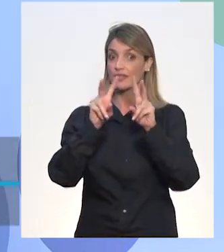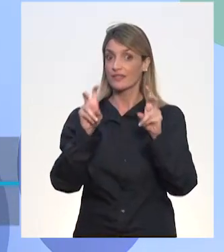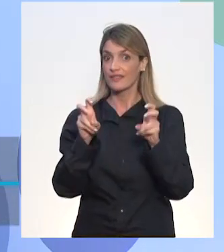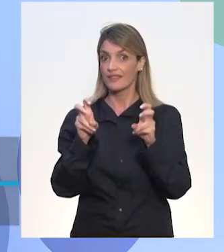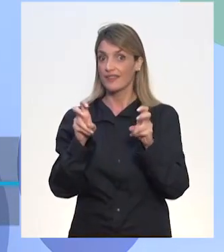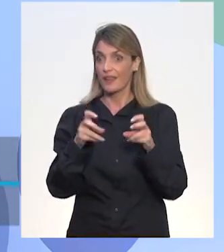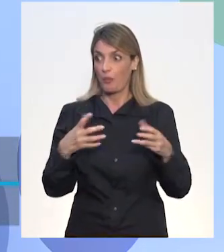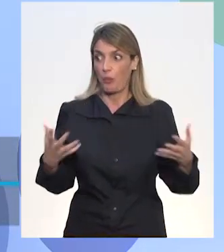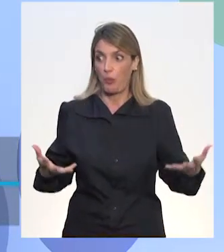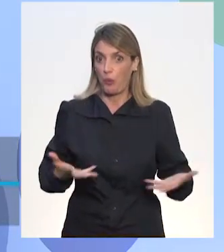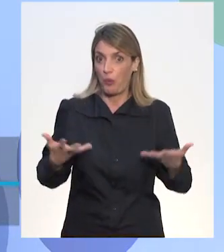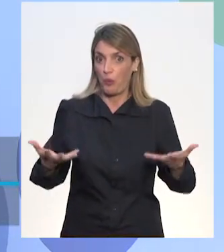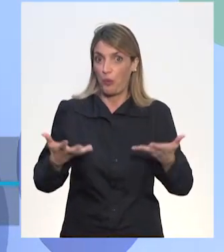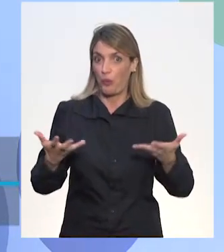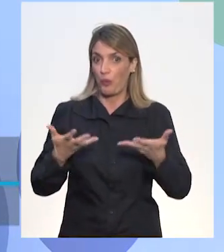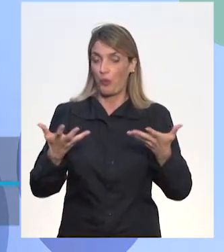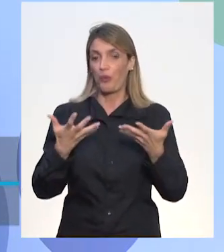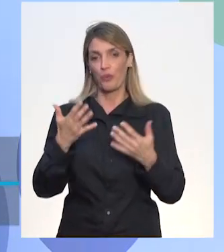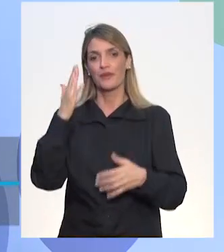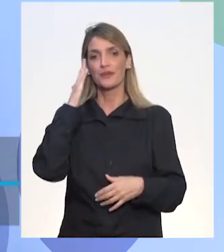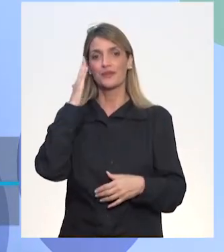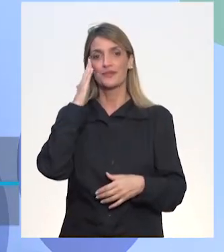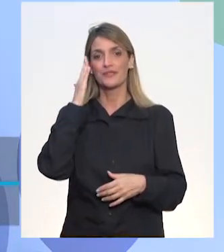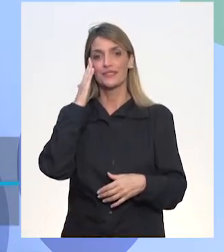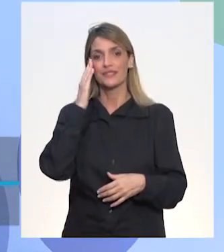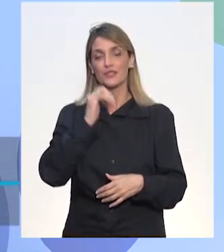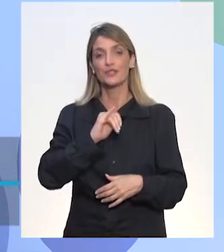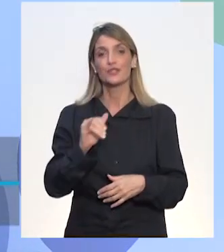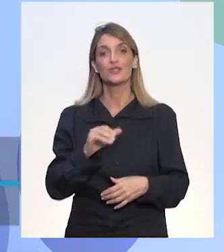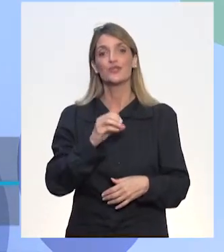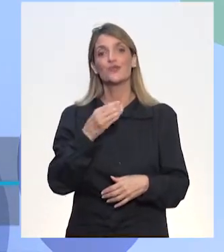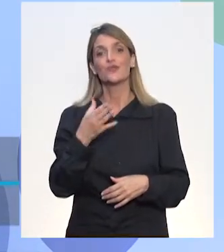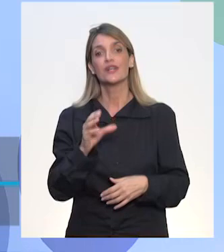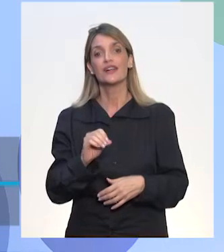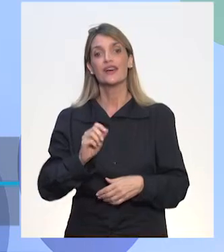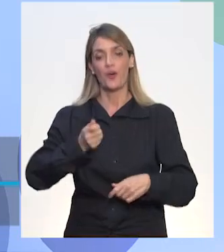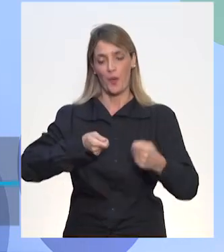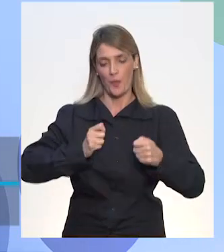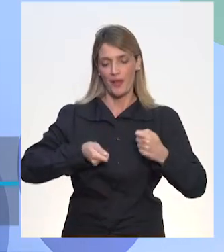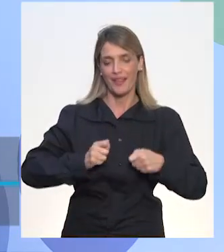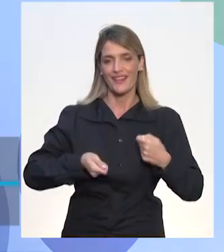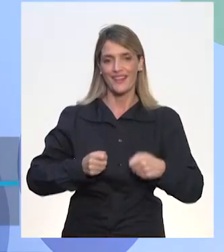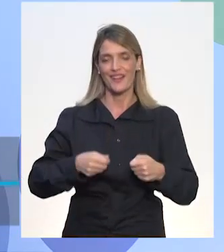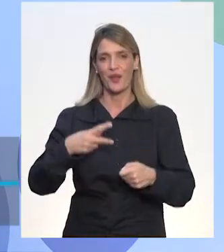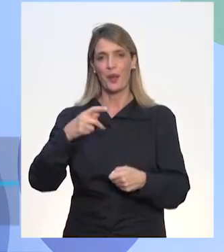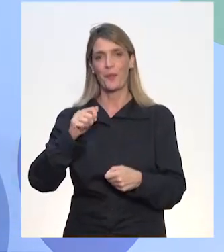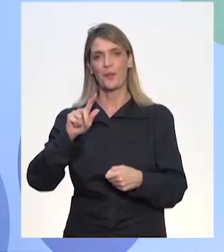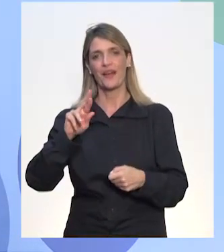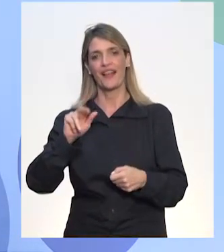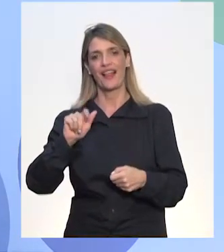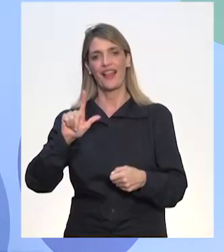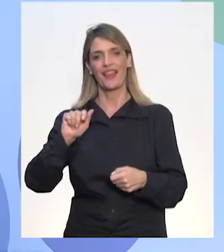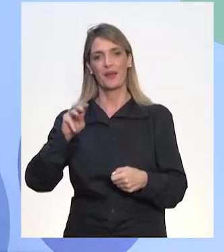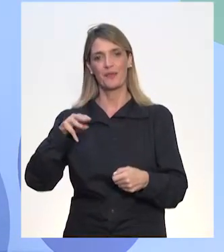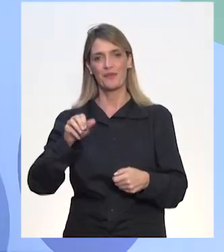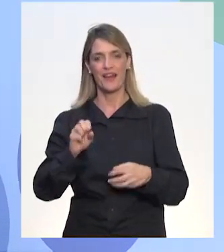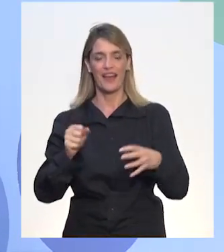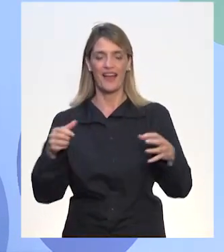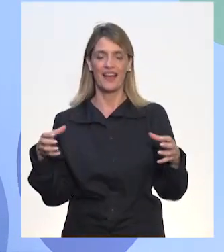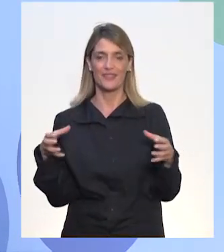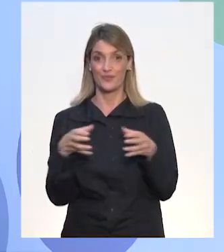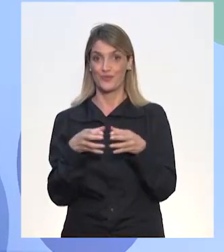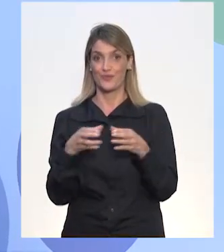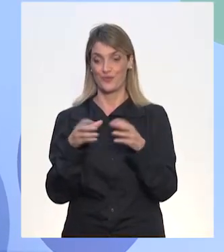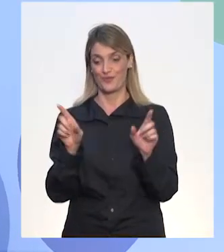coqueluche, né? Então, eu sei até que o João Baroni, o baterista do Paralamas do Sucesso, ele adora esse assunto,